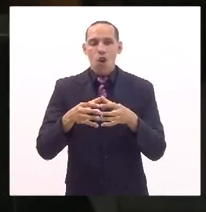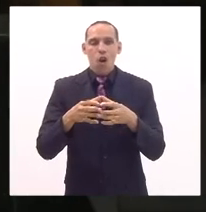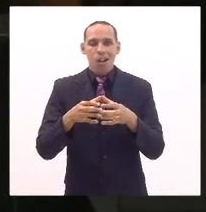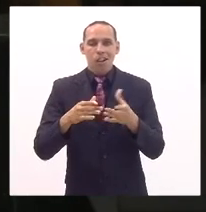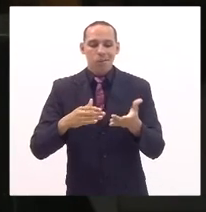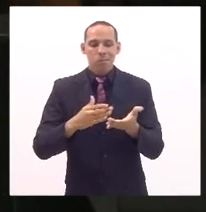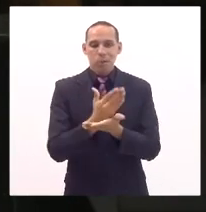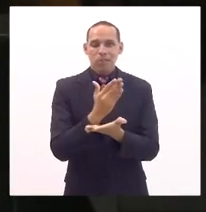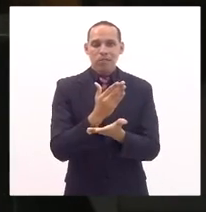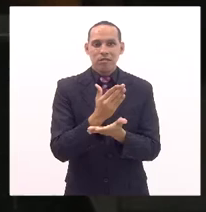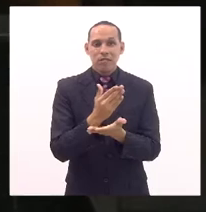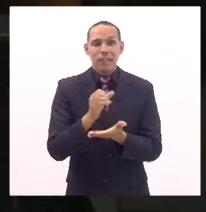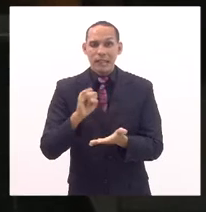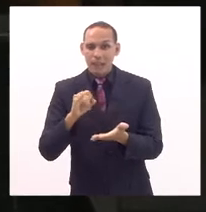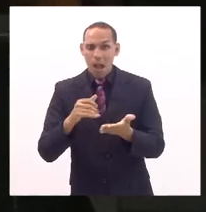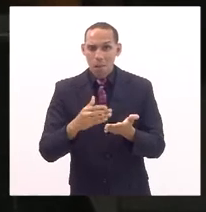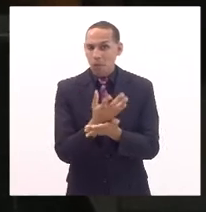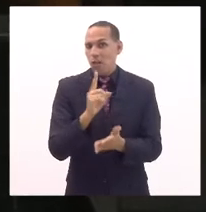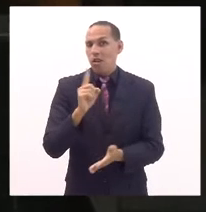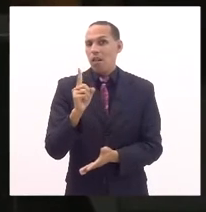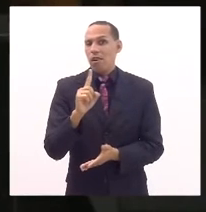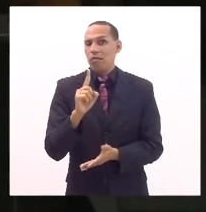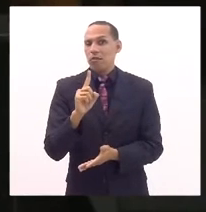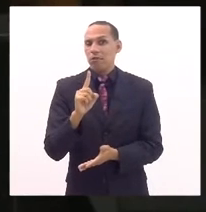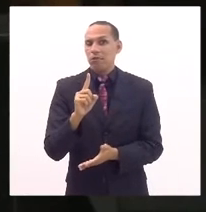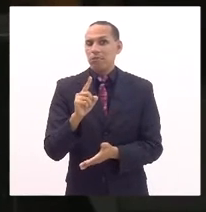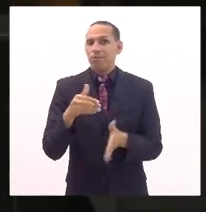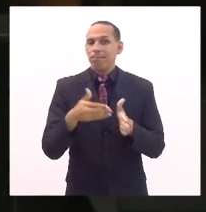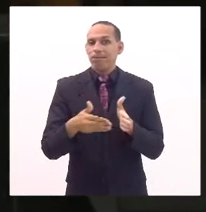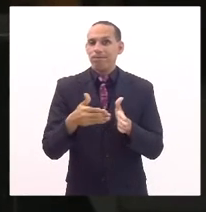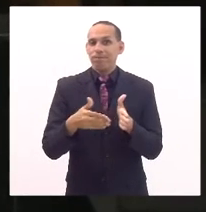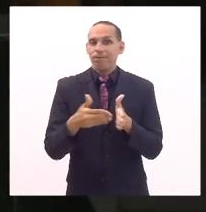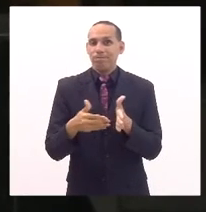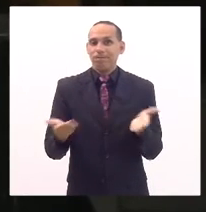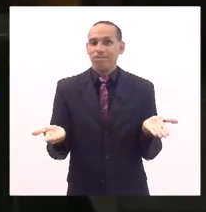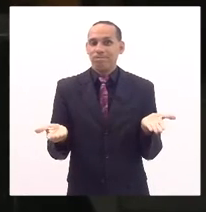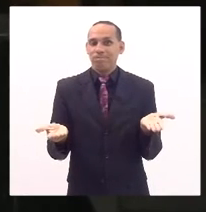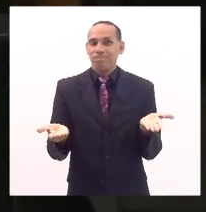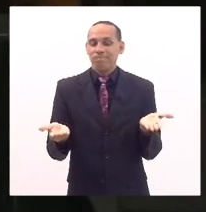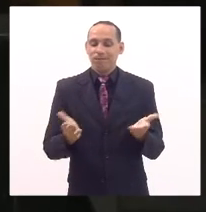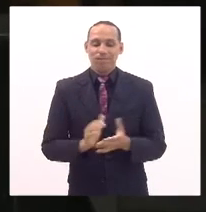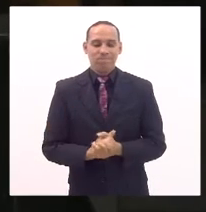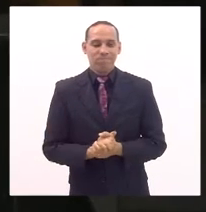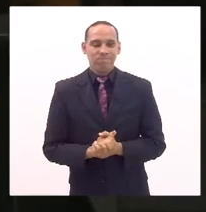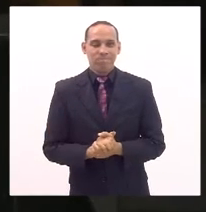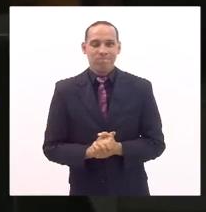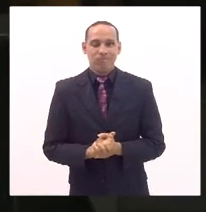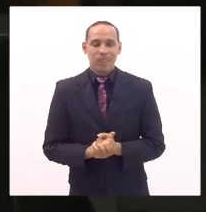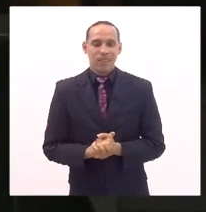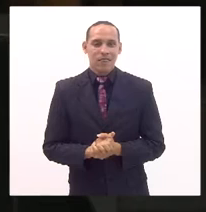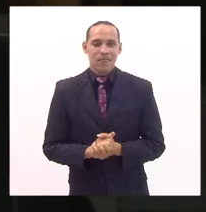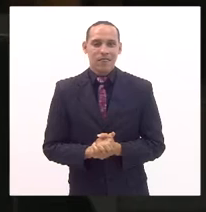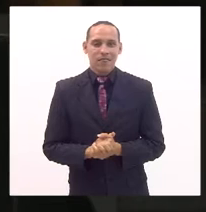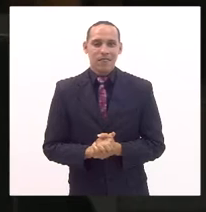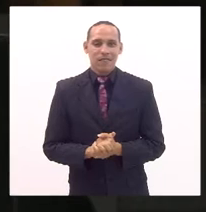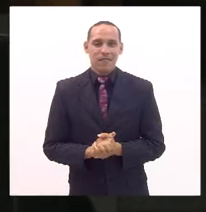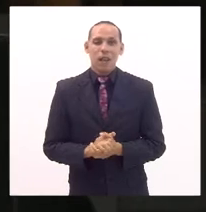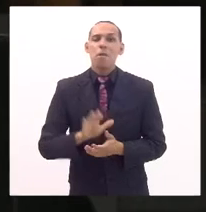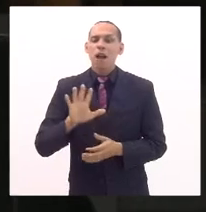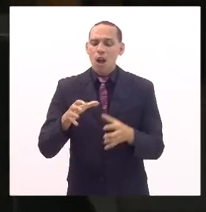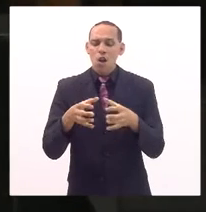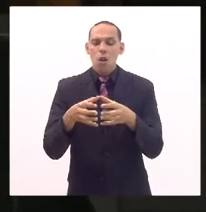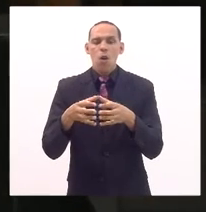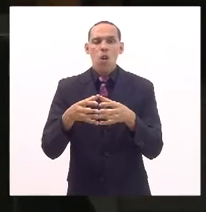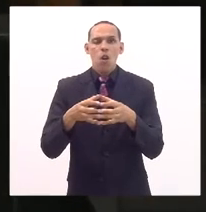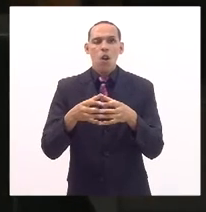se o conselho Não homologar tá um impasse criado eu fiquei no meio